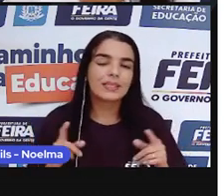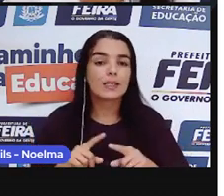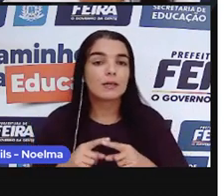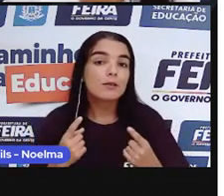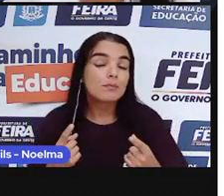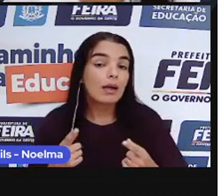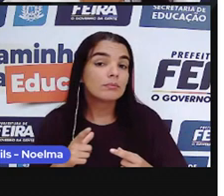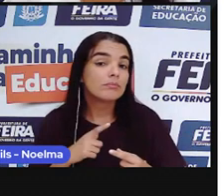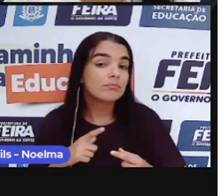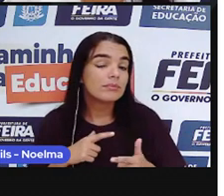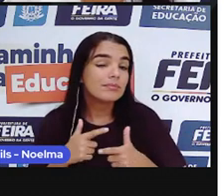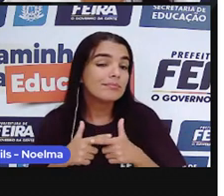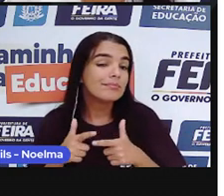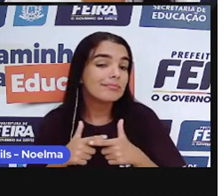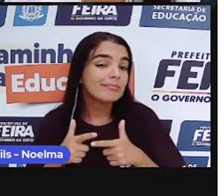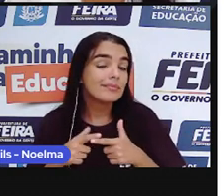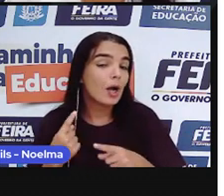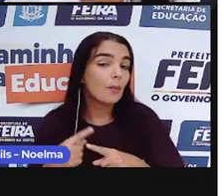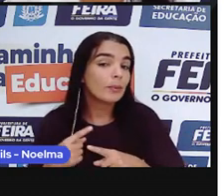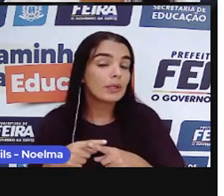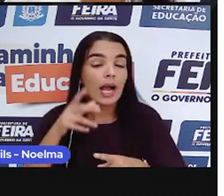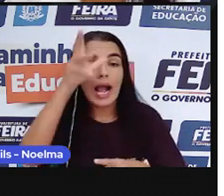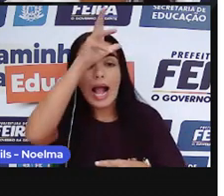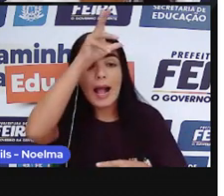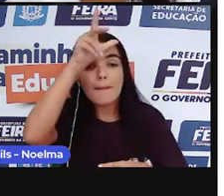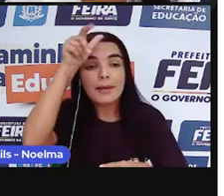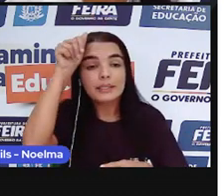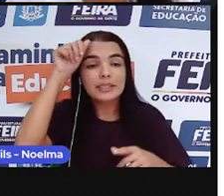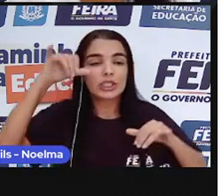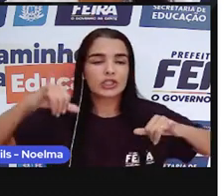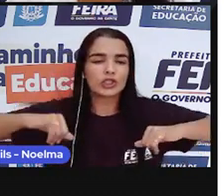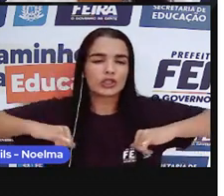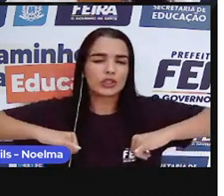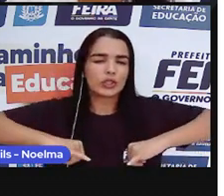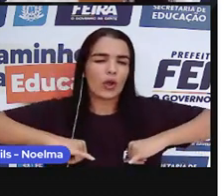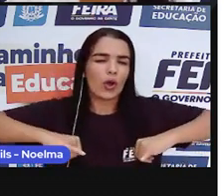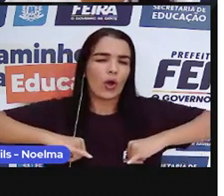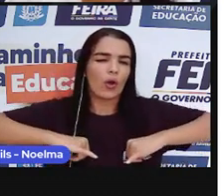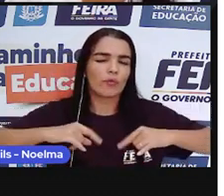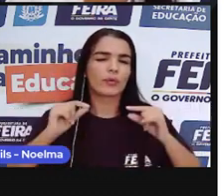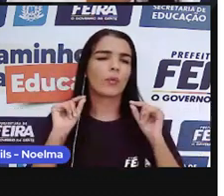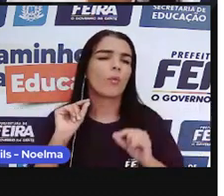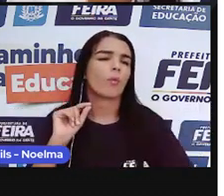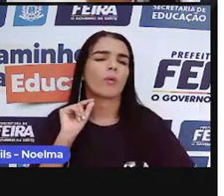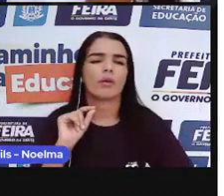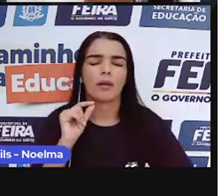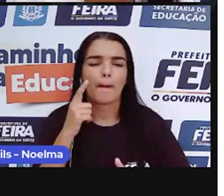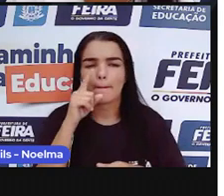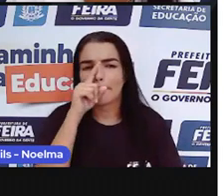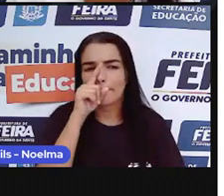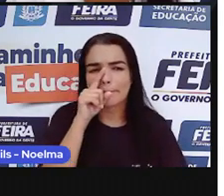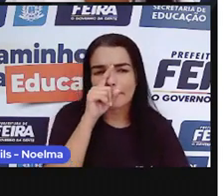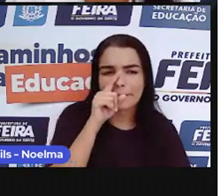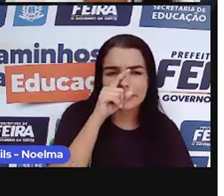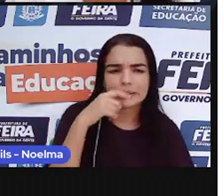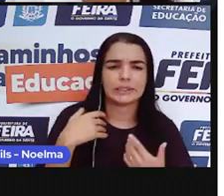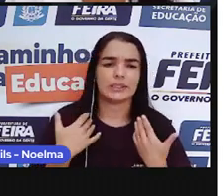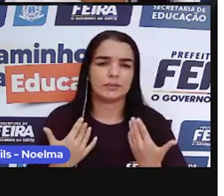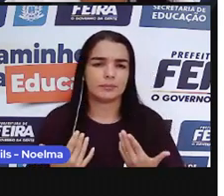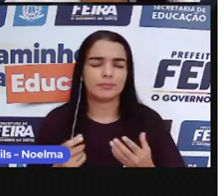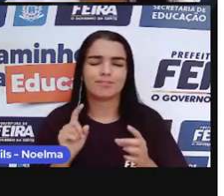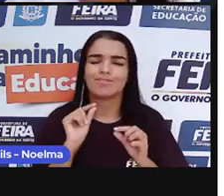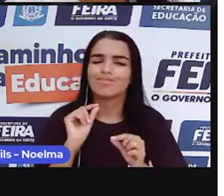Porém, a Amazônia ela vem sofrendo grandes ameaças. Que tipo de ameaças são essas?